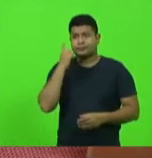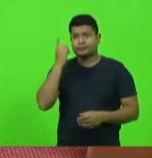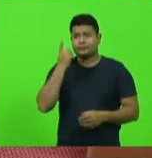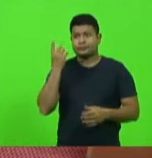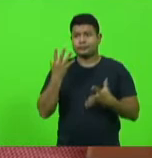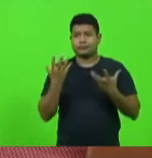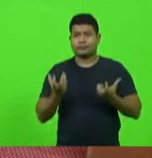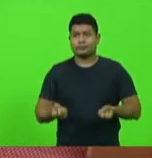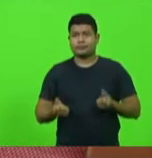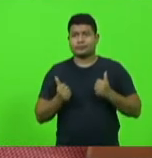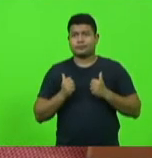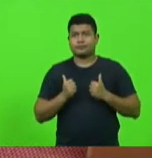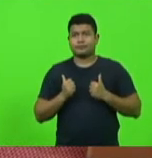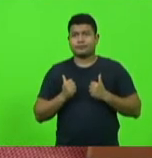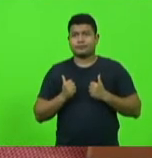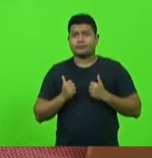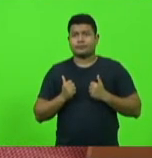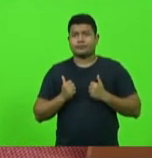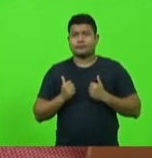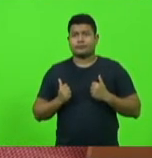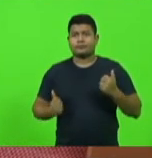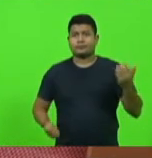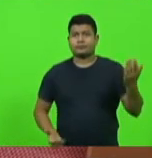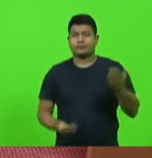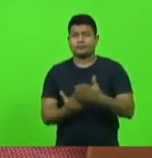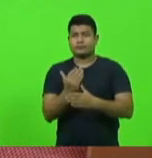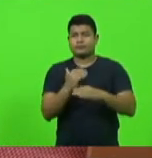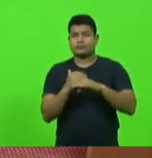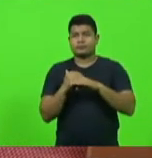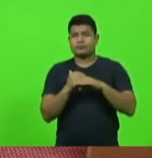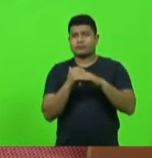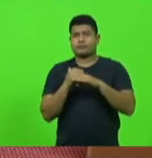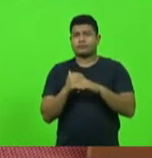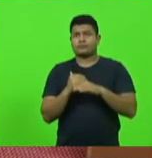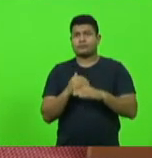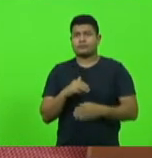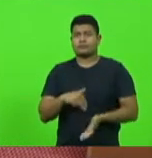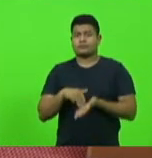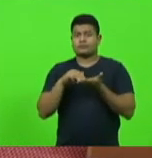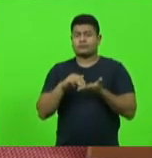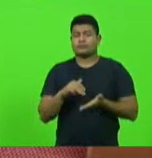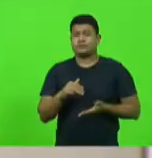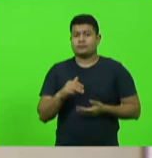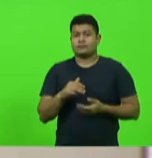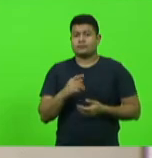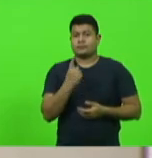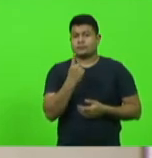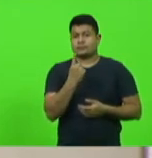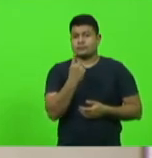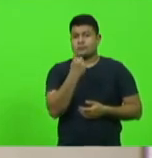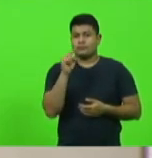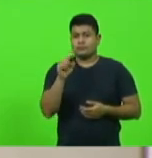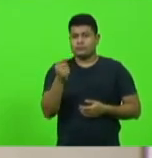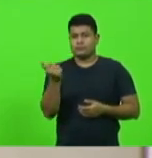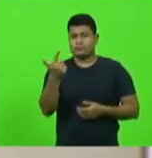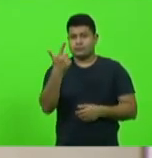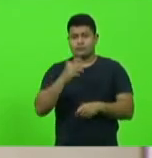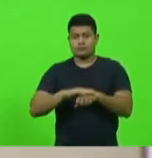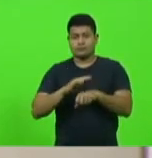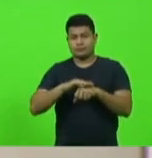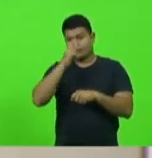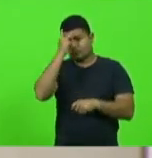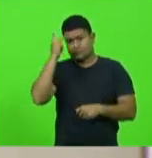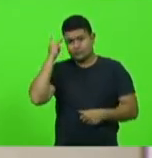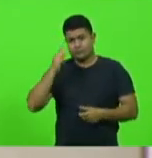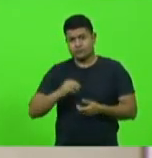Deputados que aprovam permaneçam como se encontram. Aprovado por unanimidade. Moção 1012, autor deputada Paulinha, cumprimentando o